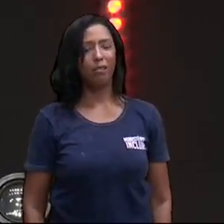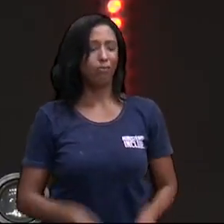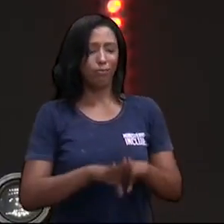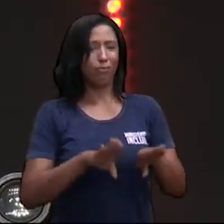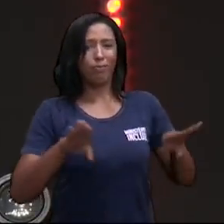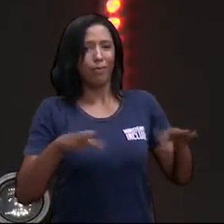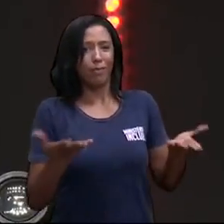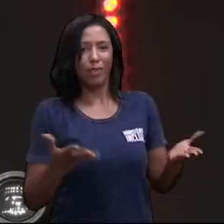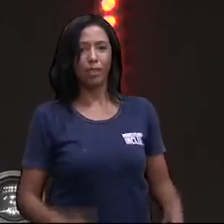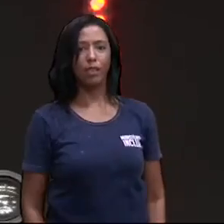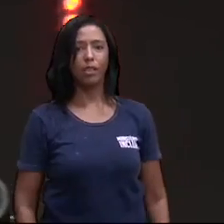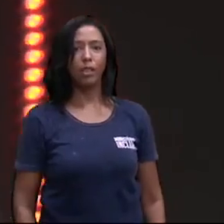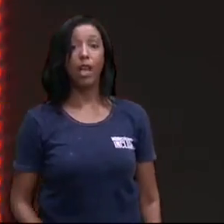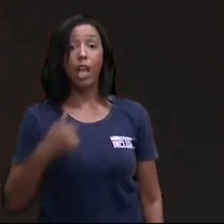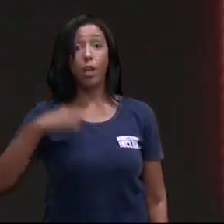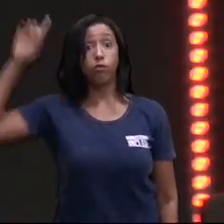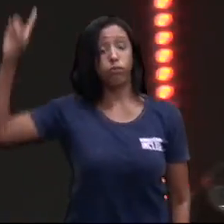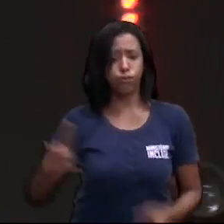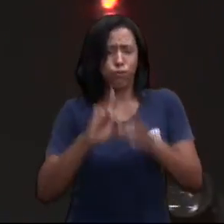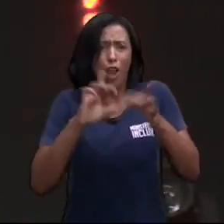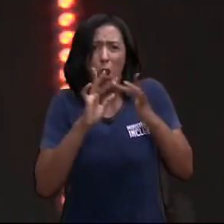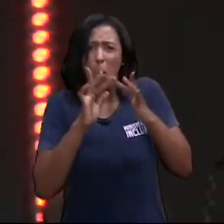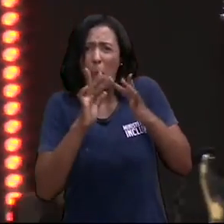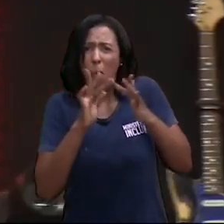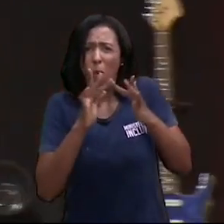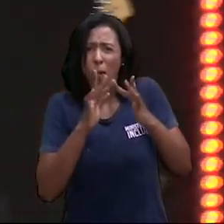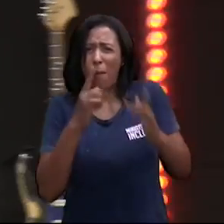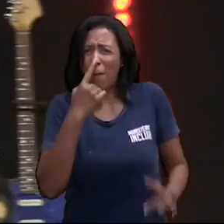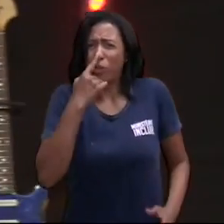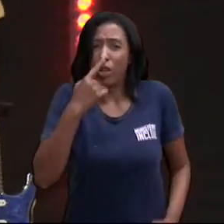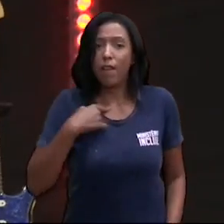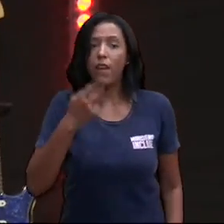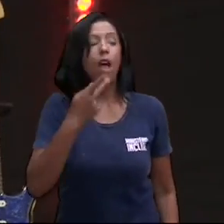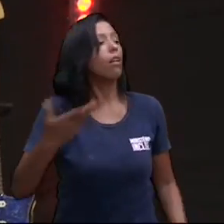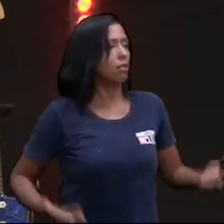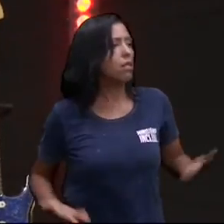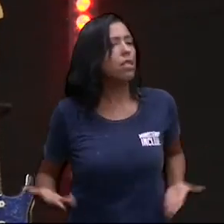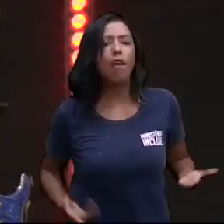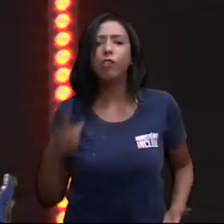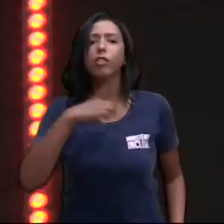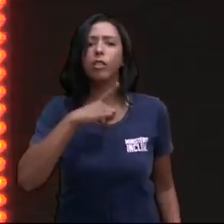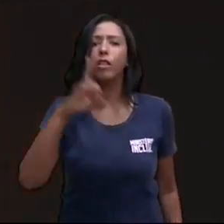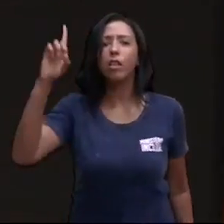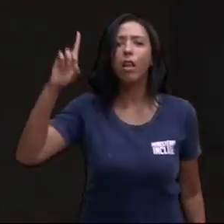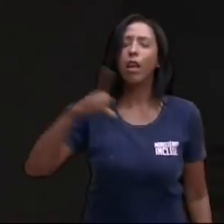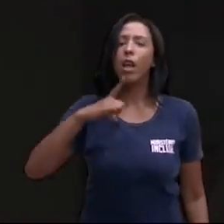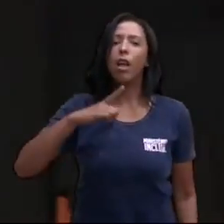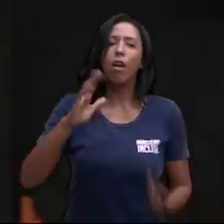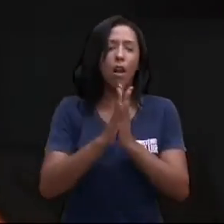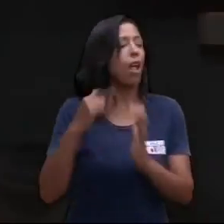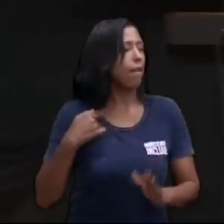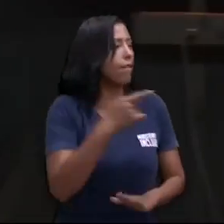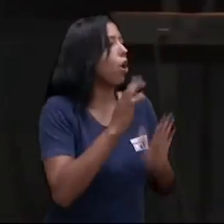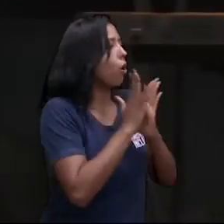é essa aí dias para dizer eu sou um servo de Deus tô vivendo estou vivendo aquilo Deus mandou fazer assim eu vim aqui orar